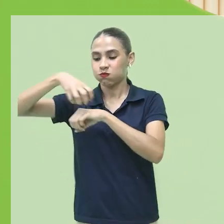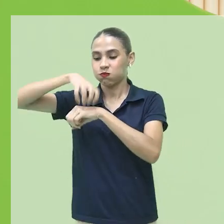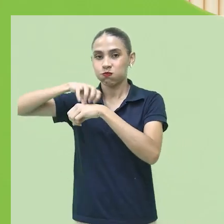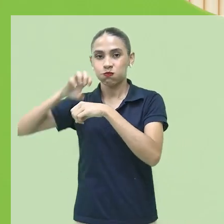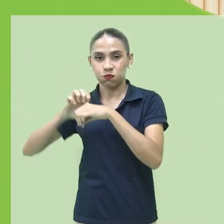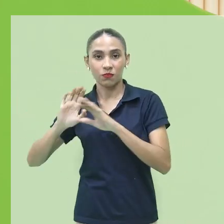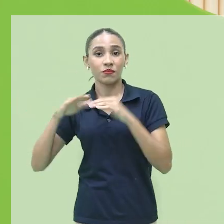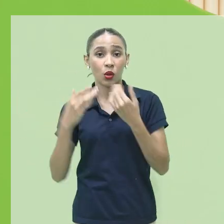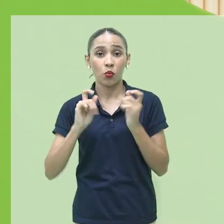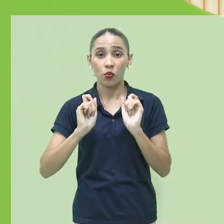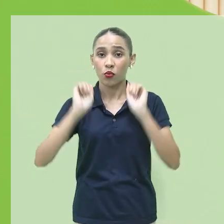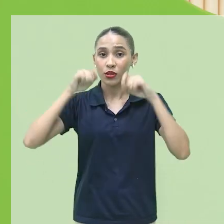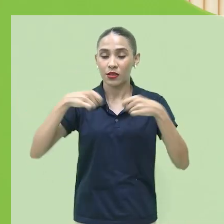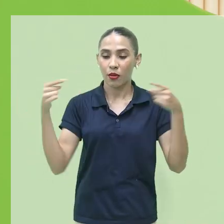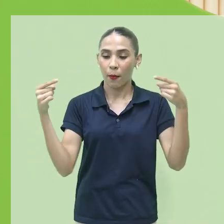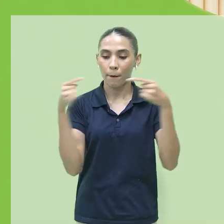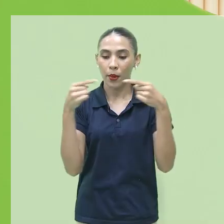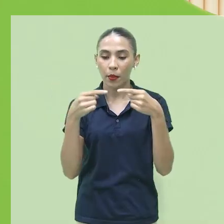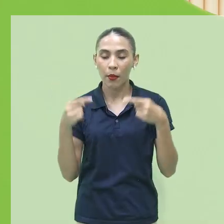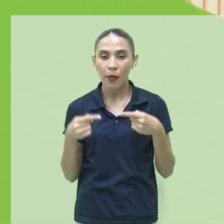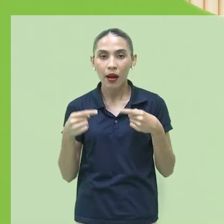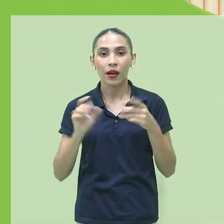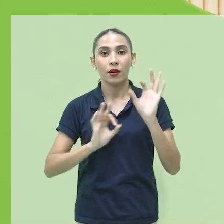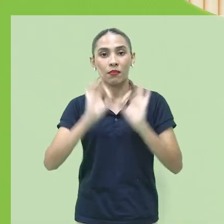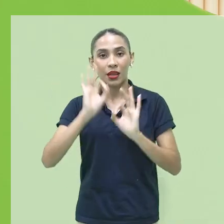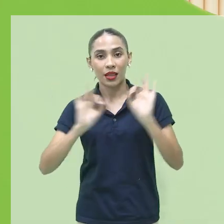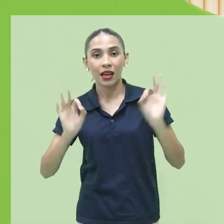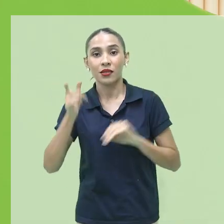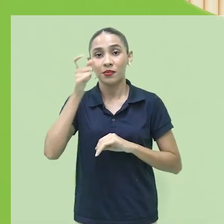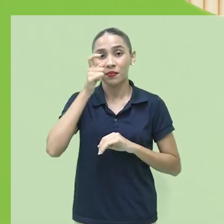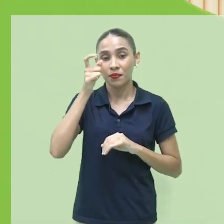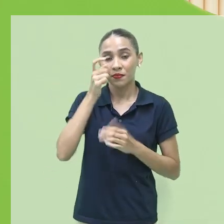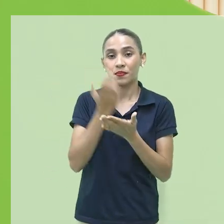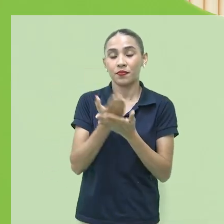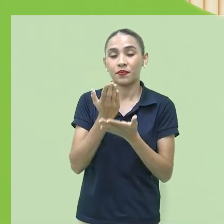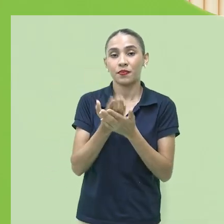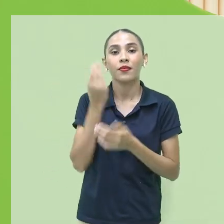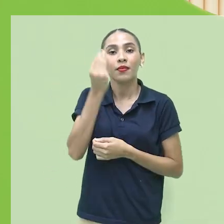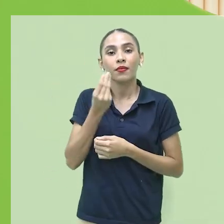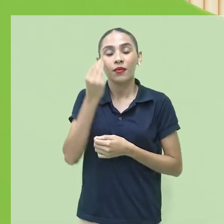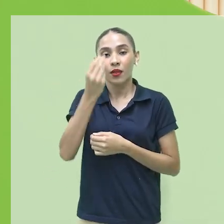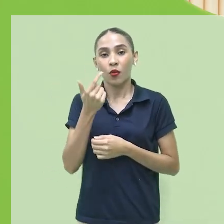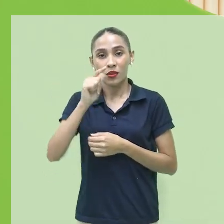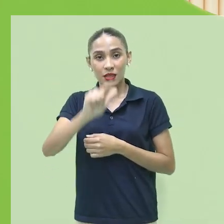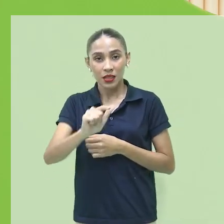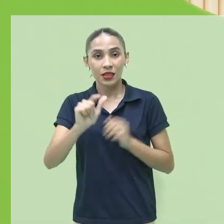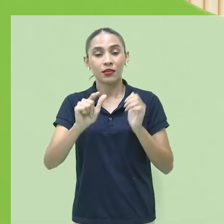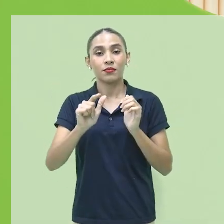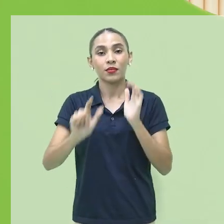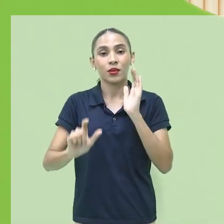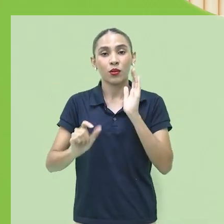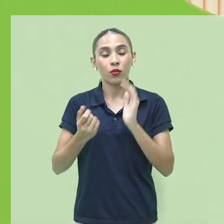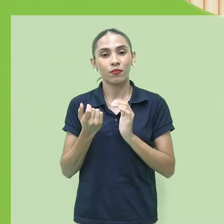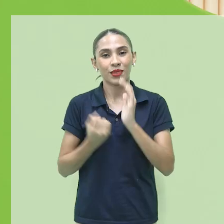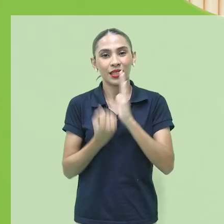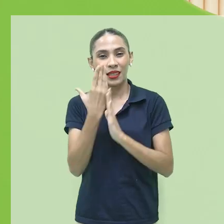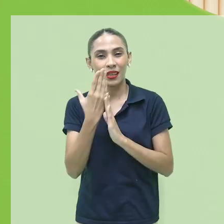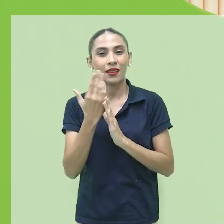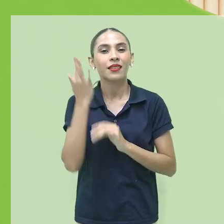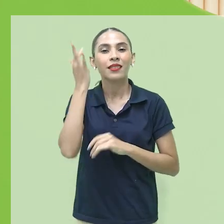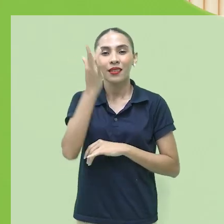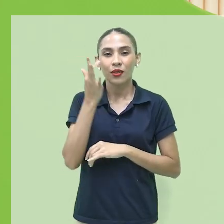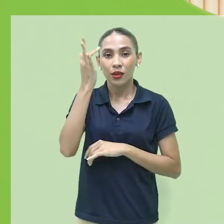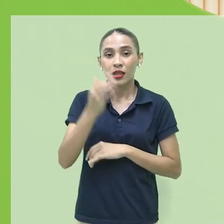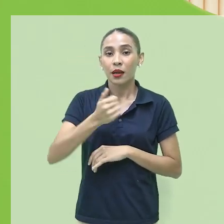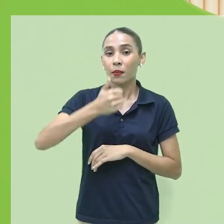específicas e que foi possível ali fazer essa representação, essa observação e esses experimentos para chegar nas leis que